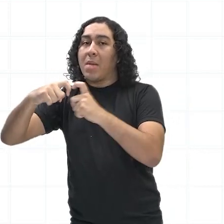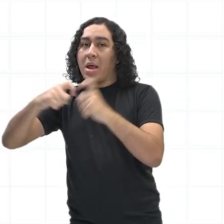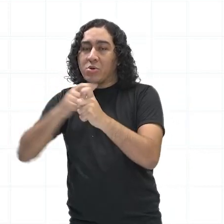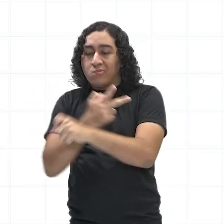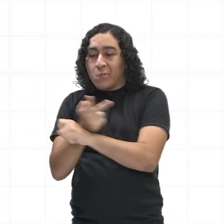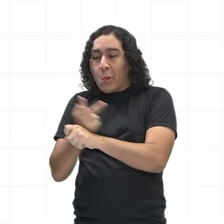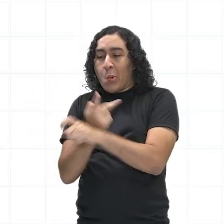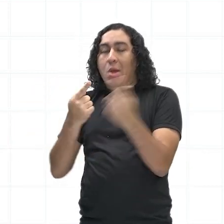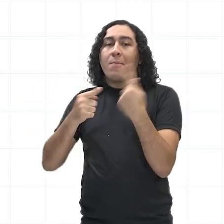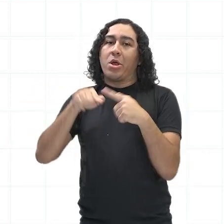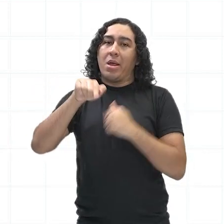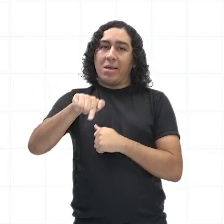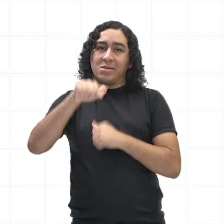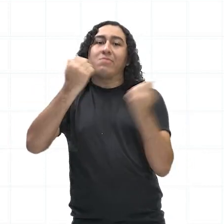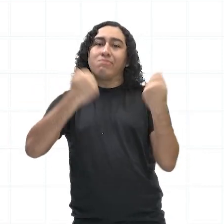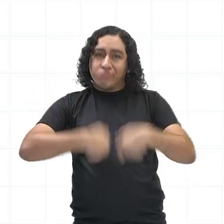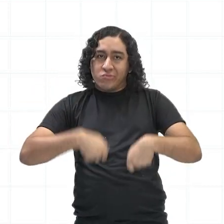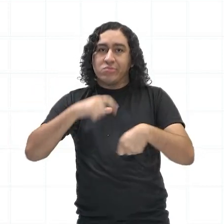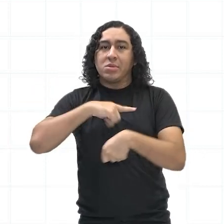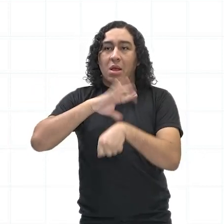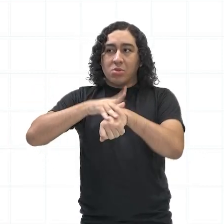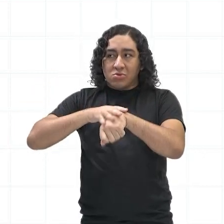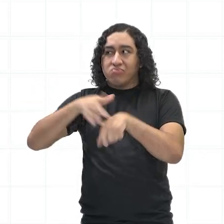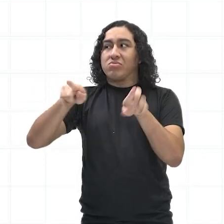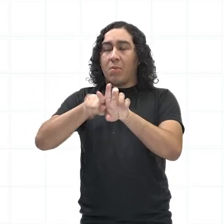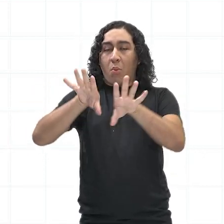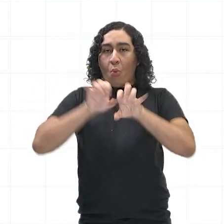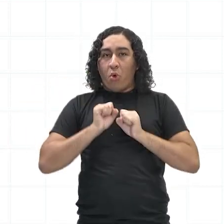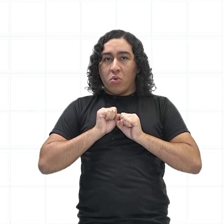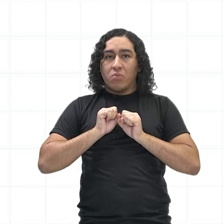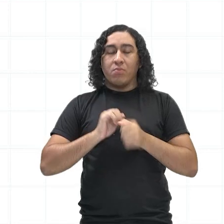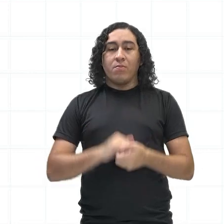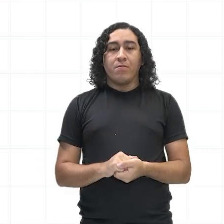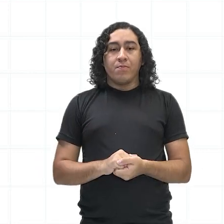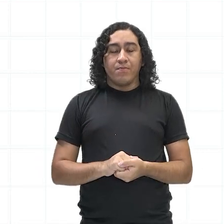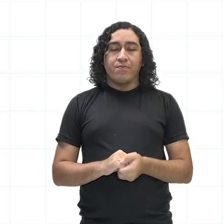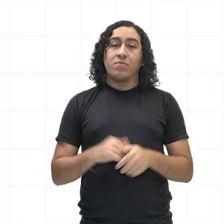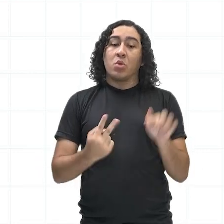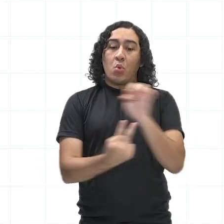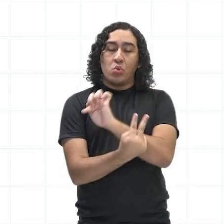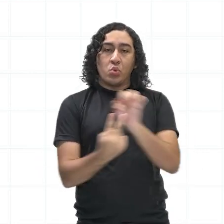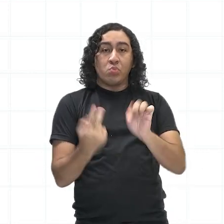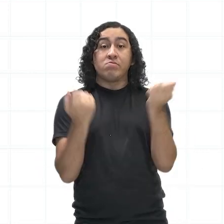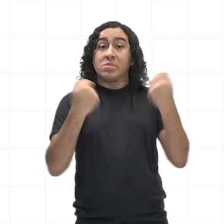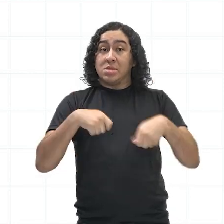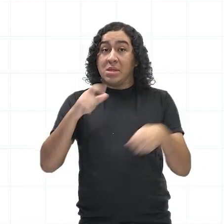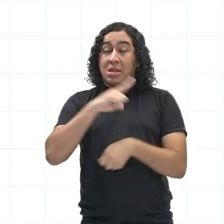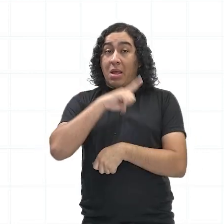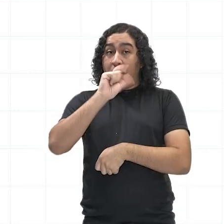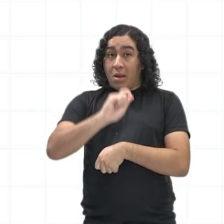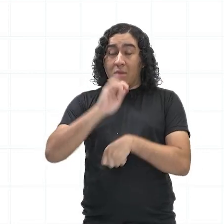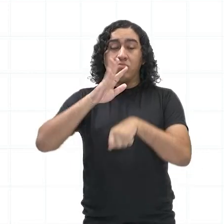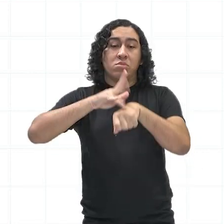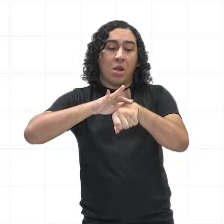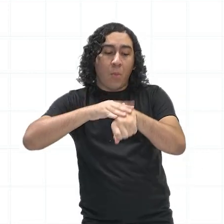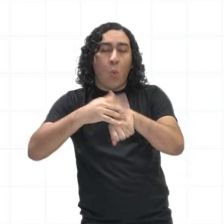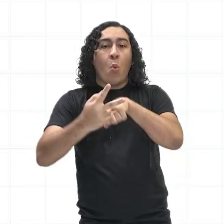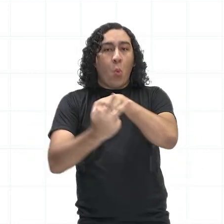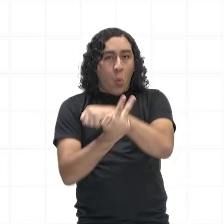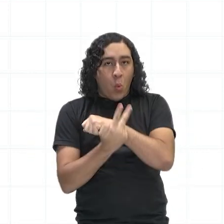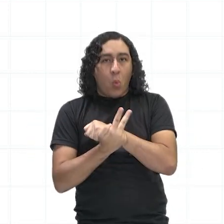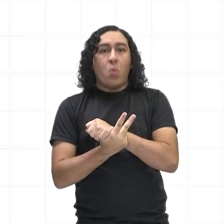né? Porque ela pode ter sido infectada também. Então, os dois precisam fazer ali esse tratamento, como a gente